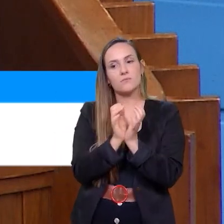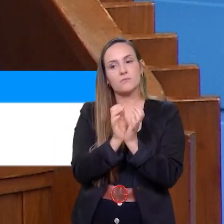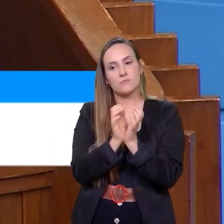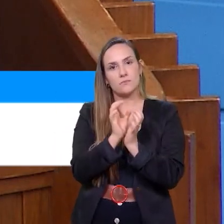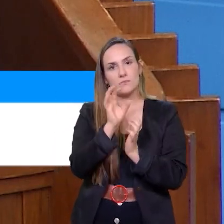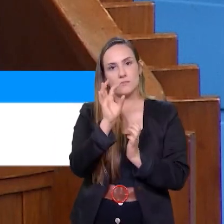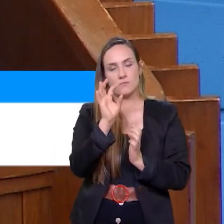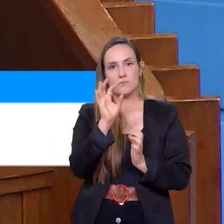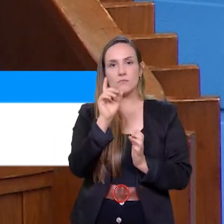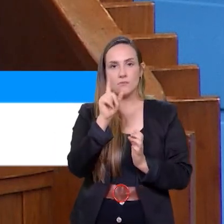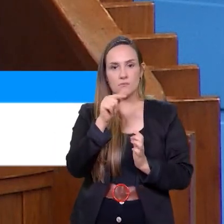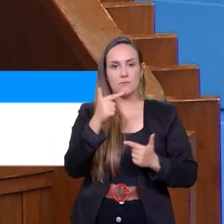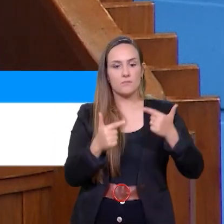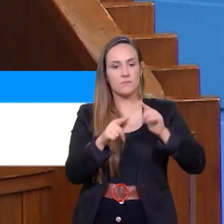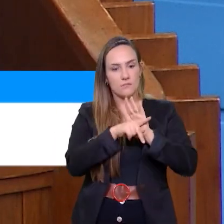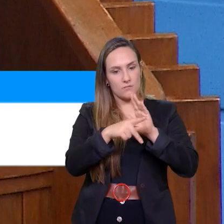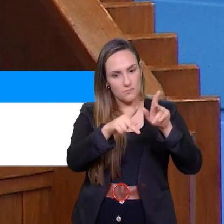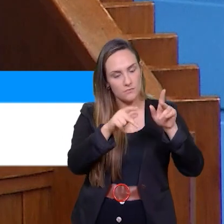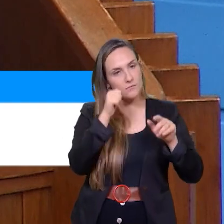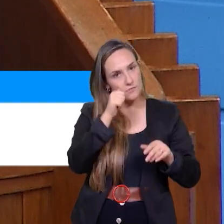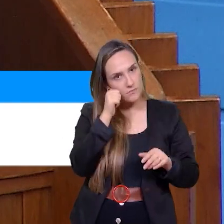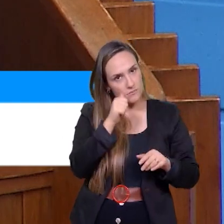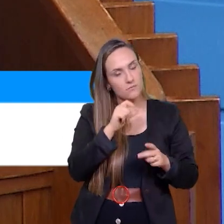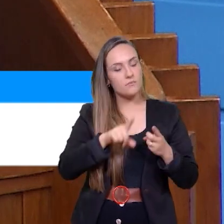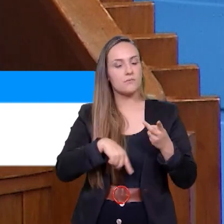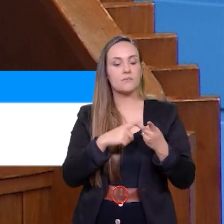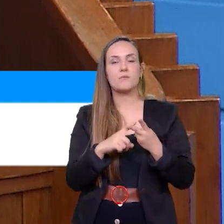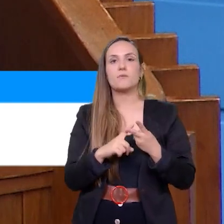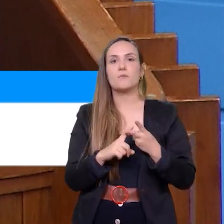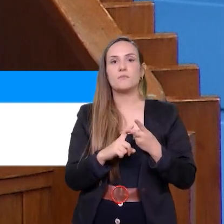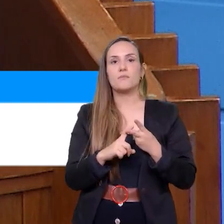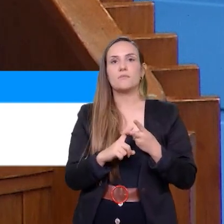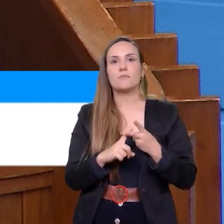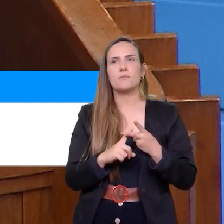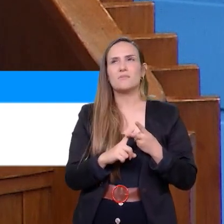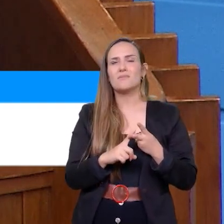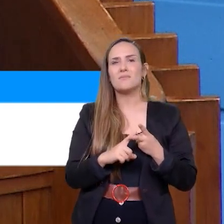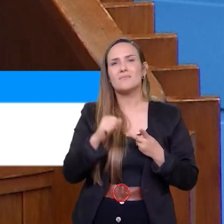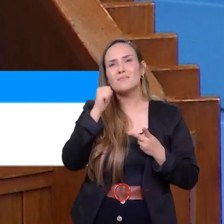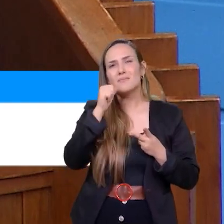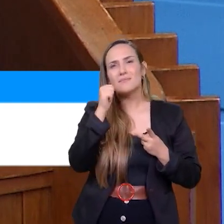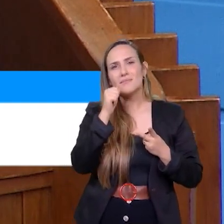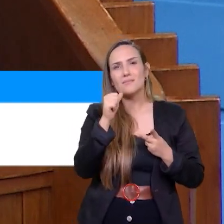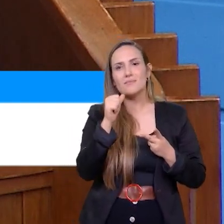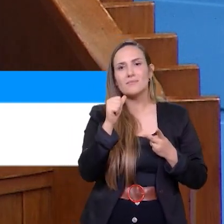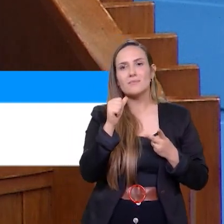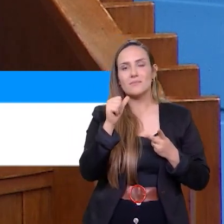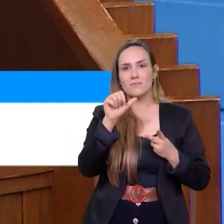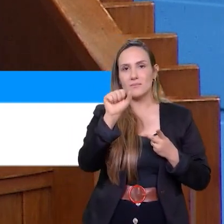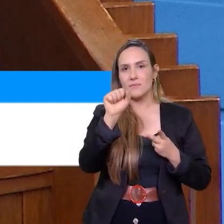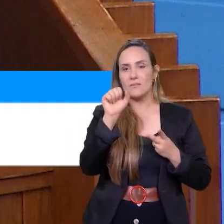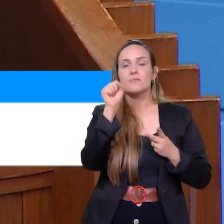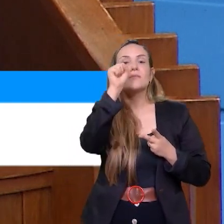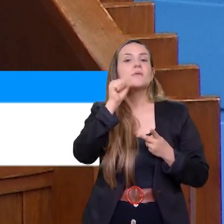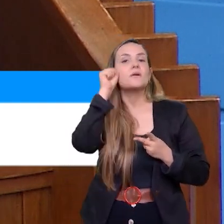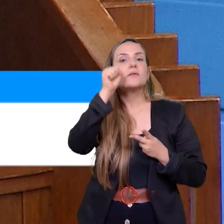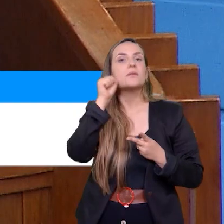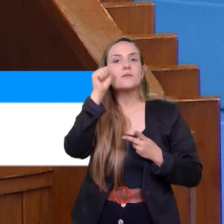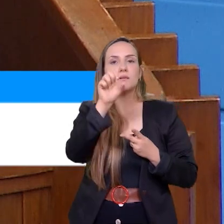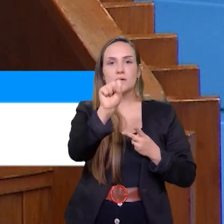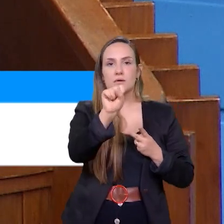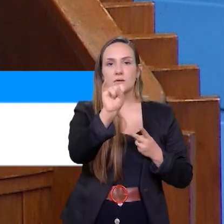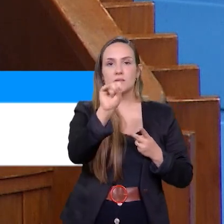que faz parte da equipe de transição, na área que discute políticas para as mulheres, como a